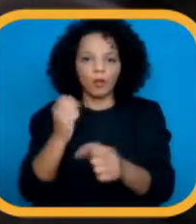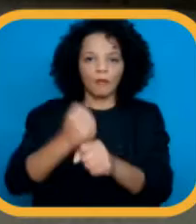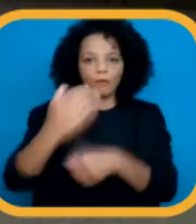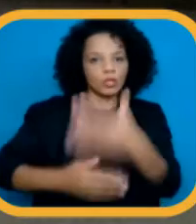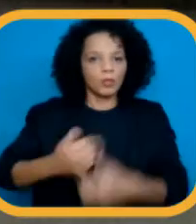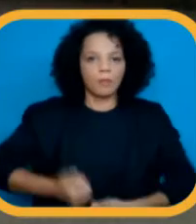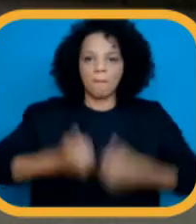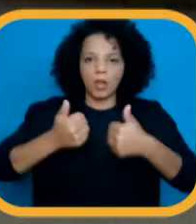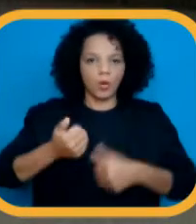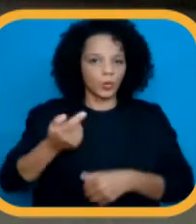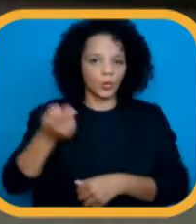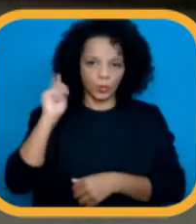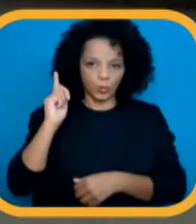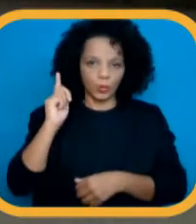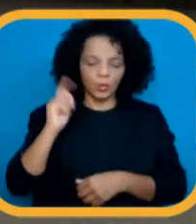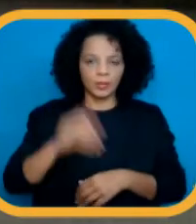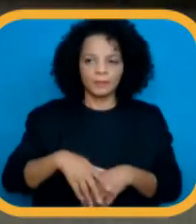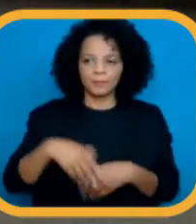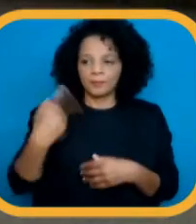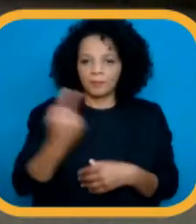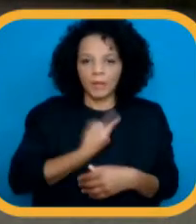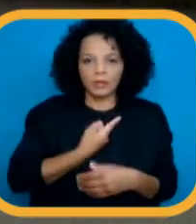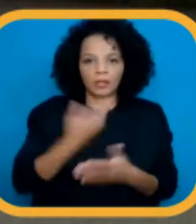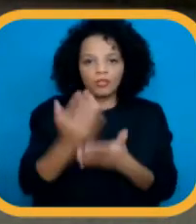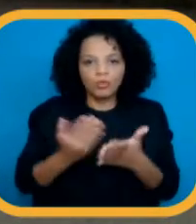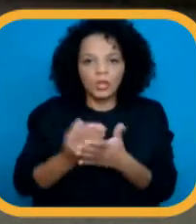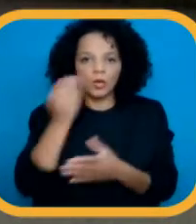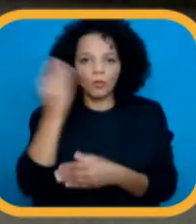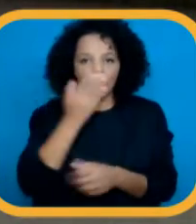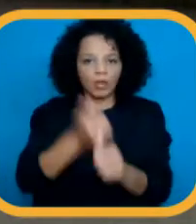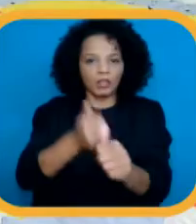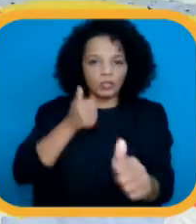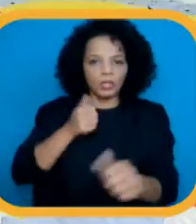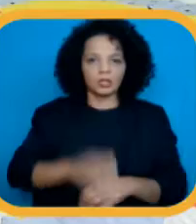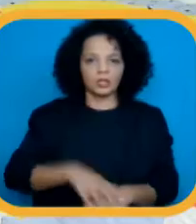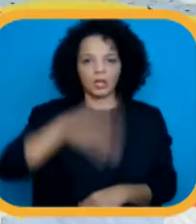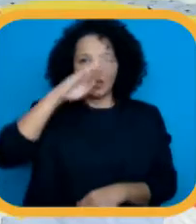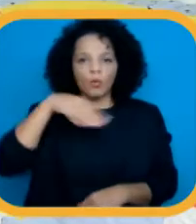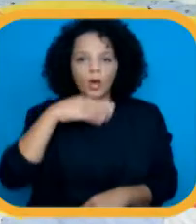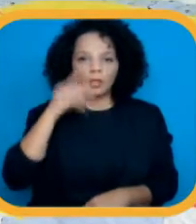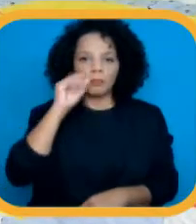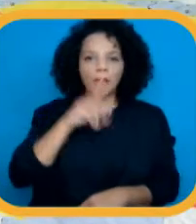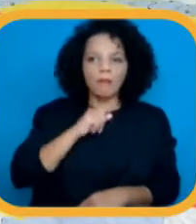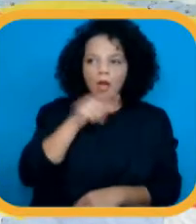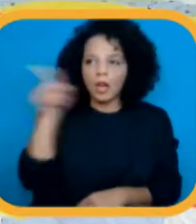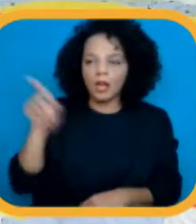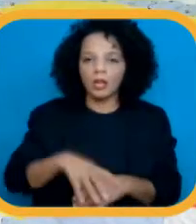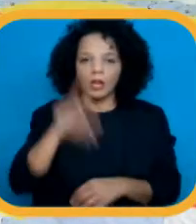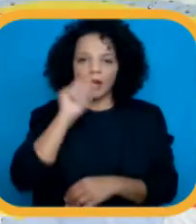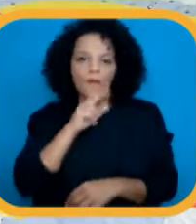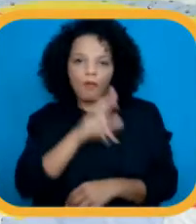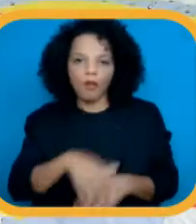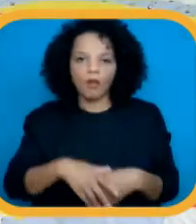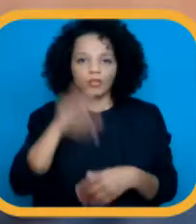condições de funcionamento não foram as ideais, ter de estudar com aulas à distância, no quarto, com os pais,